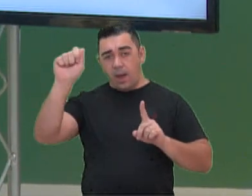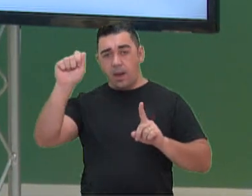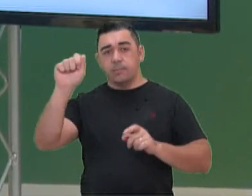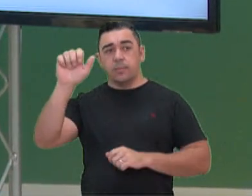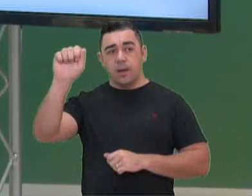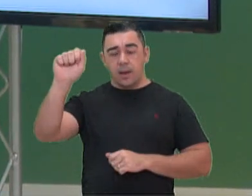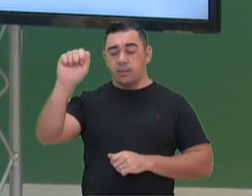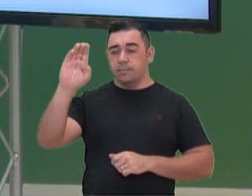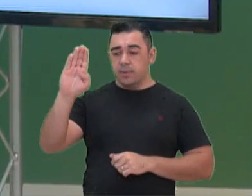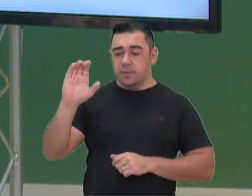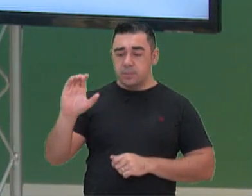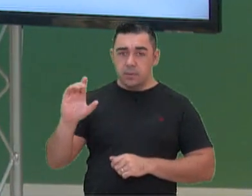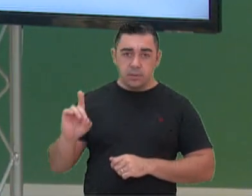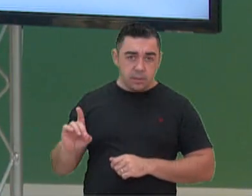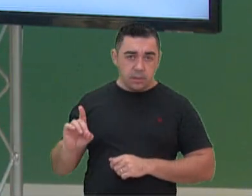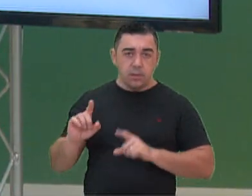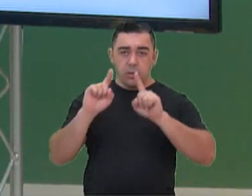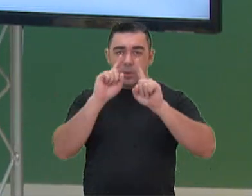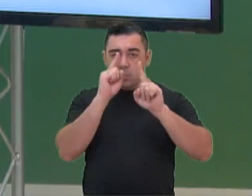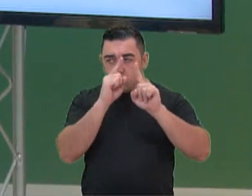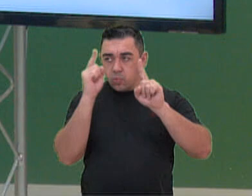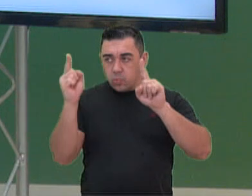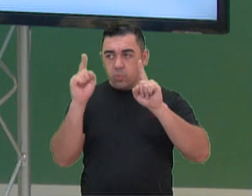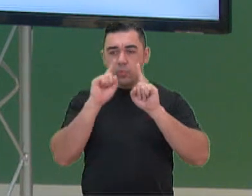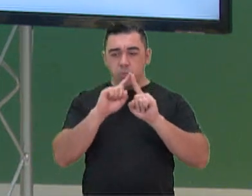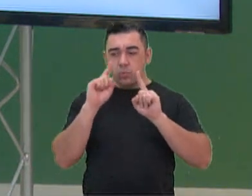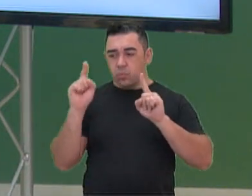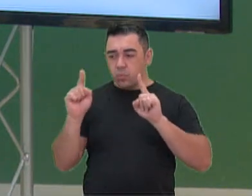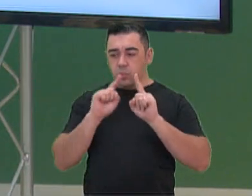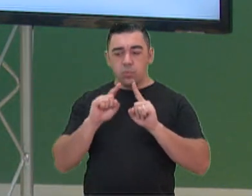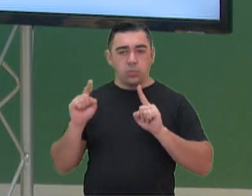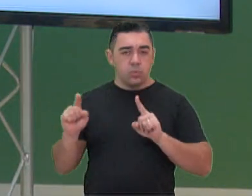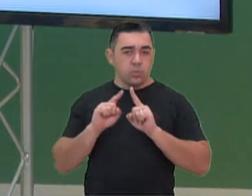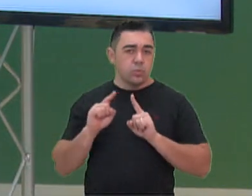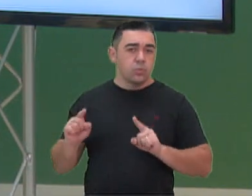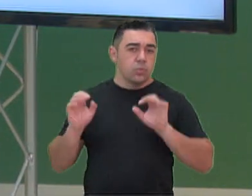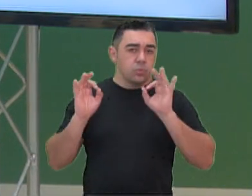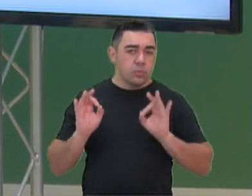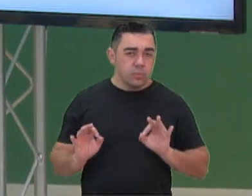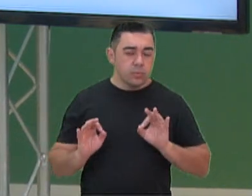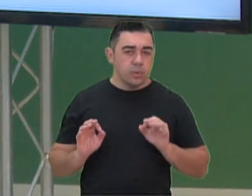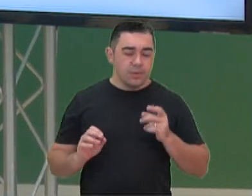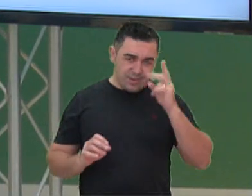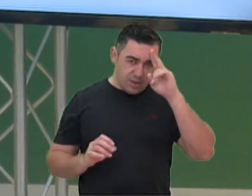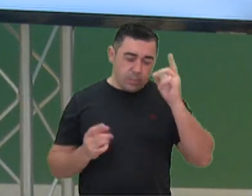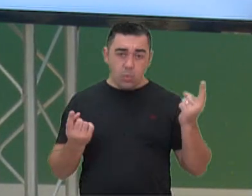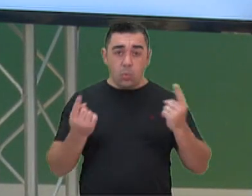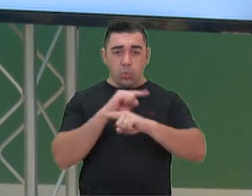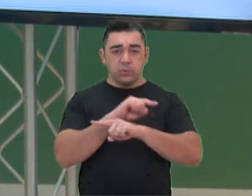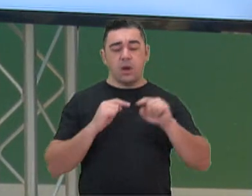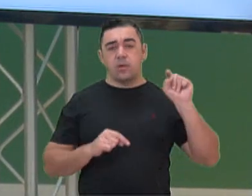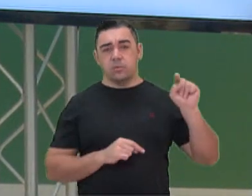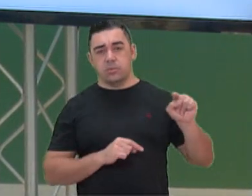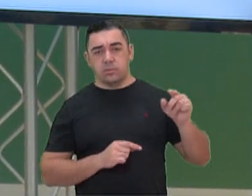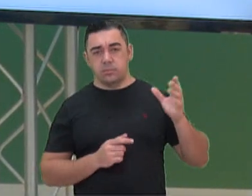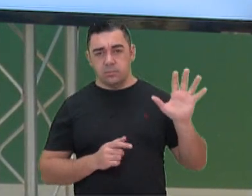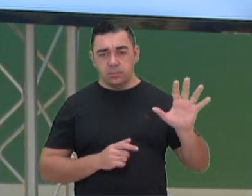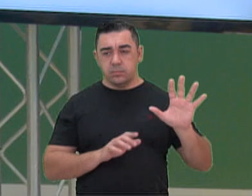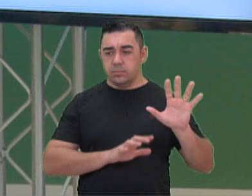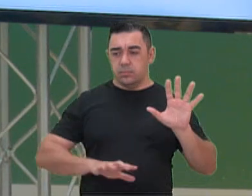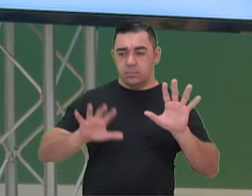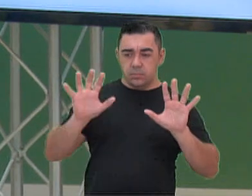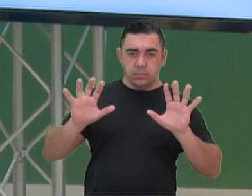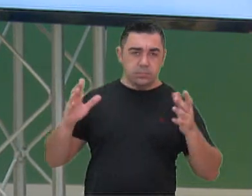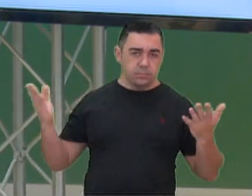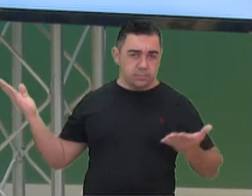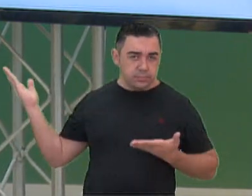para C e o valor de 4 para D. O contrário da função normal, que leva de A para 1, de B para 2, de